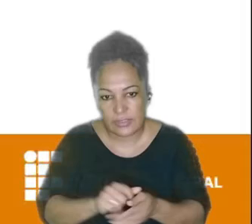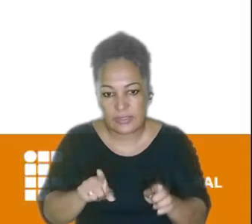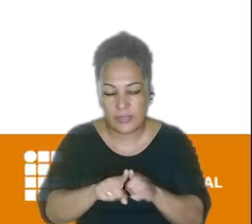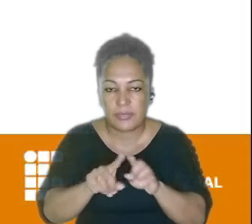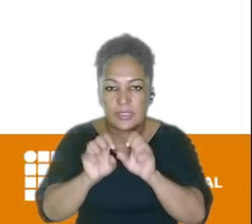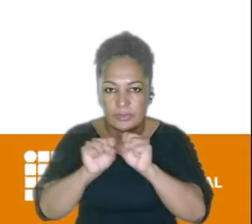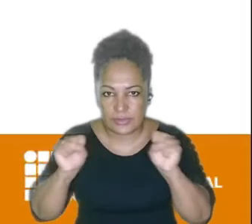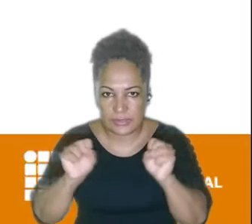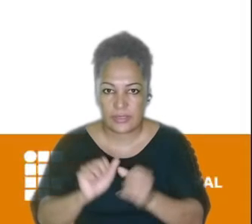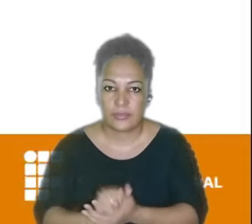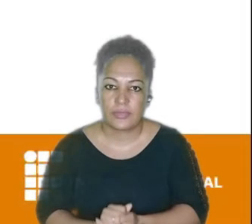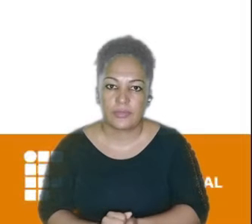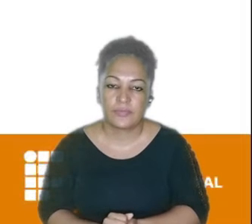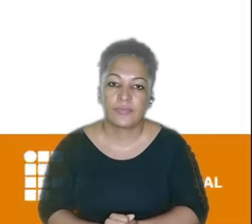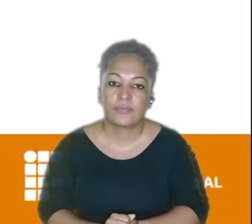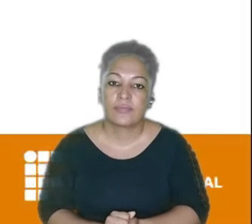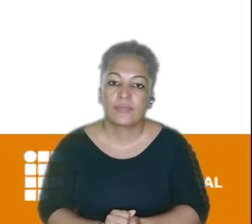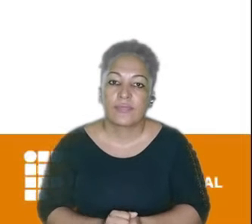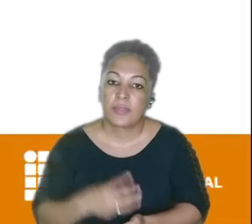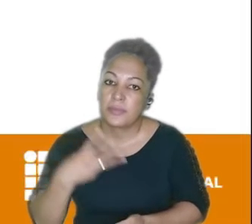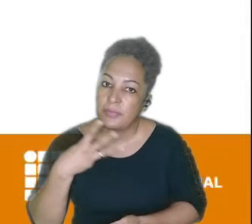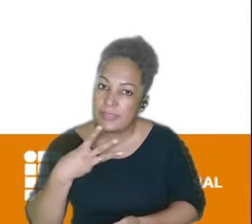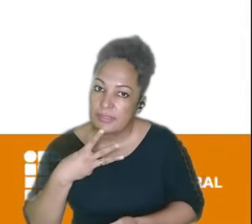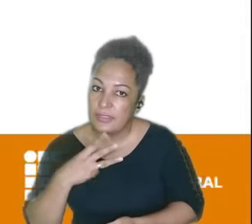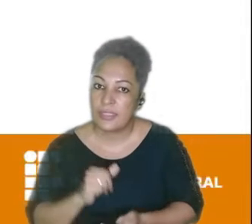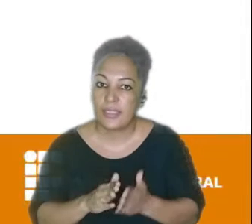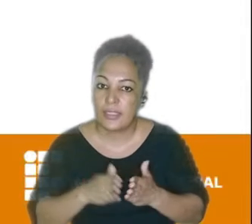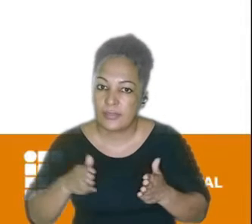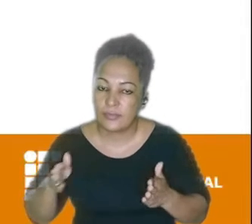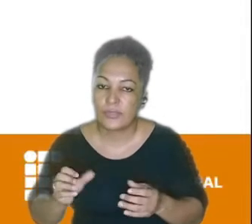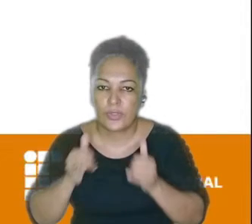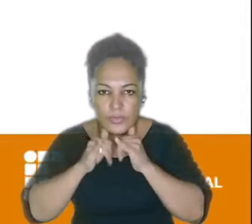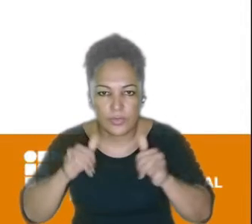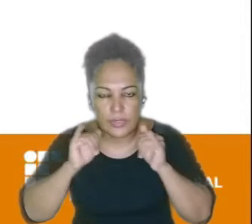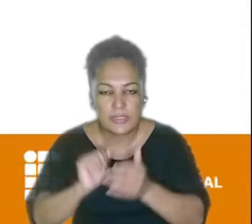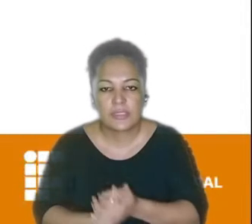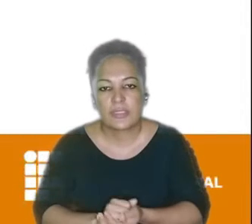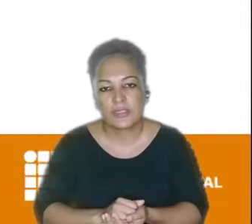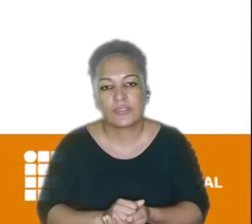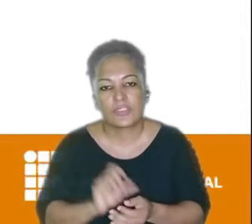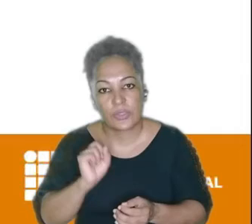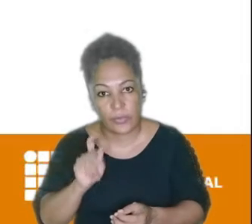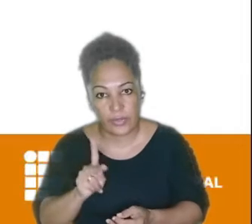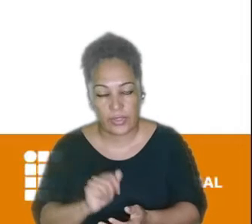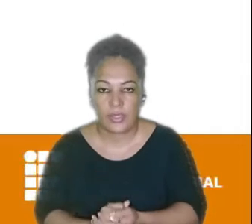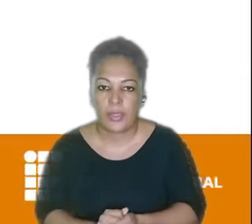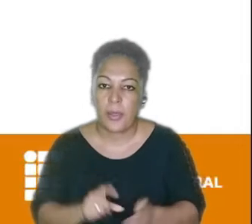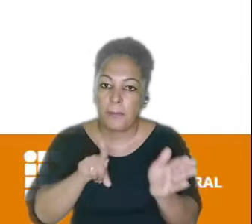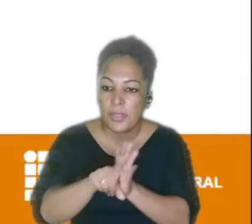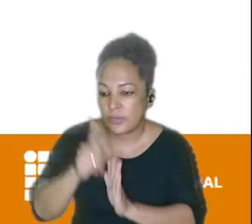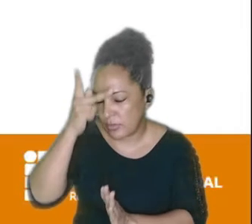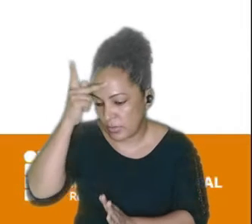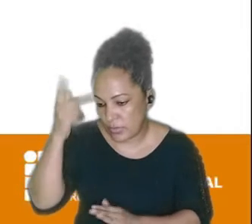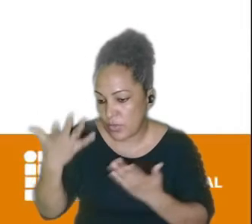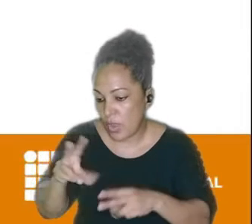já tem que mais uma funcionalidade de cadastrar poltrona. Parte 3. Após acessar as informações, o atendente, já está ok.